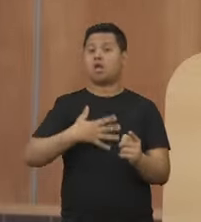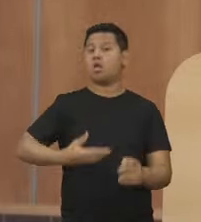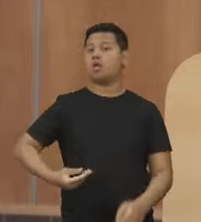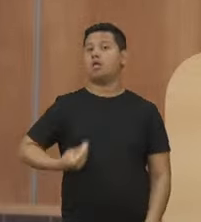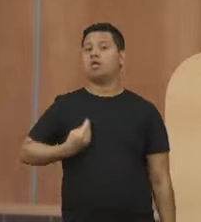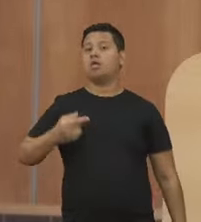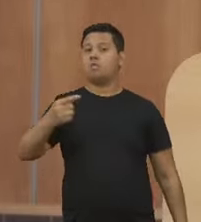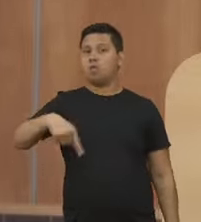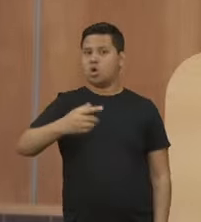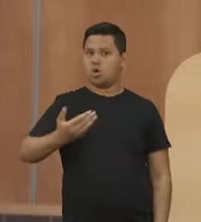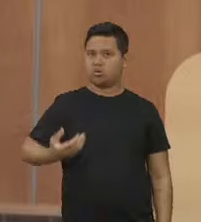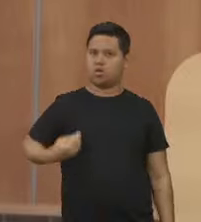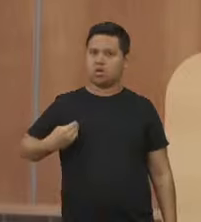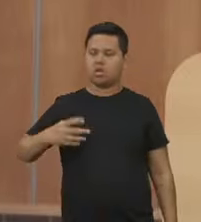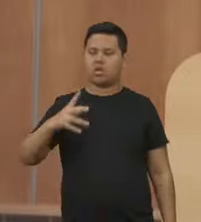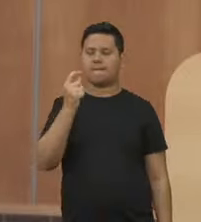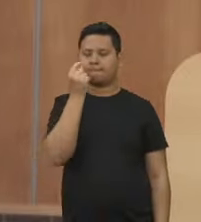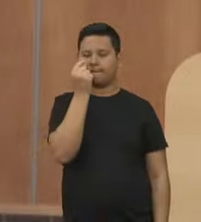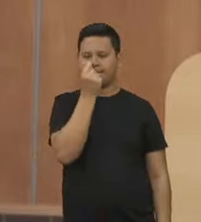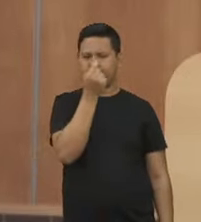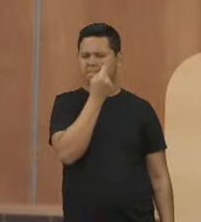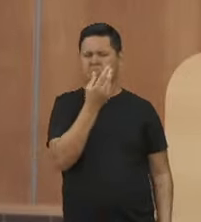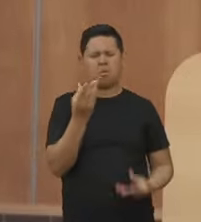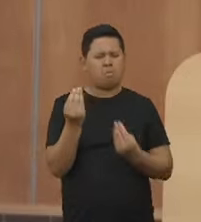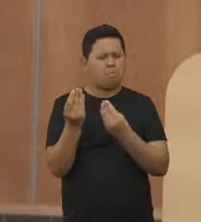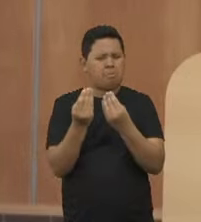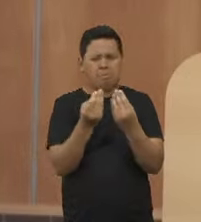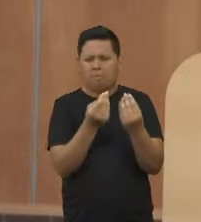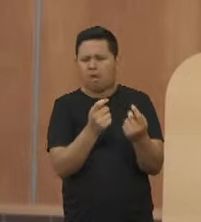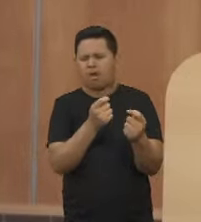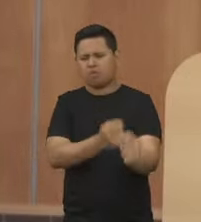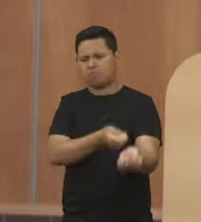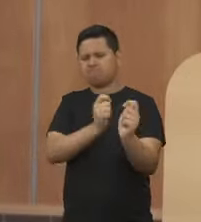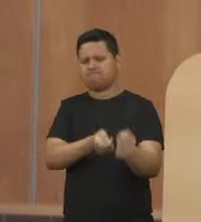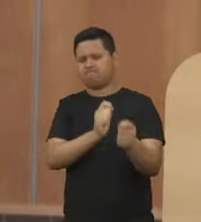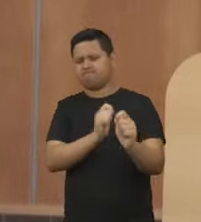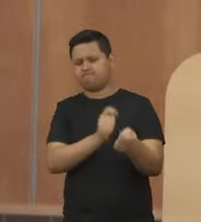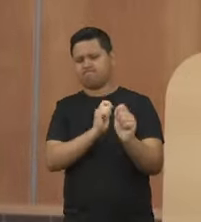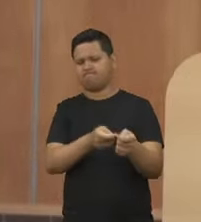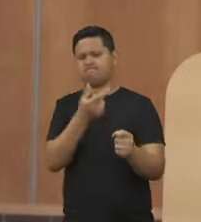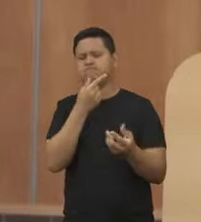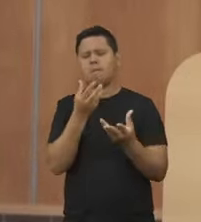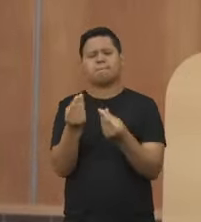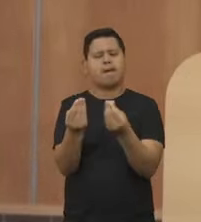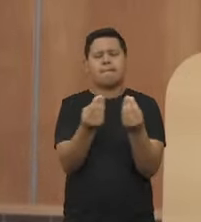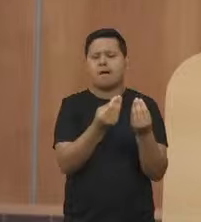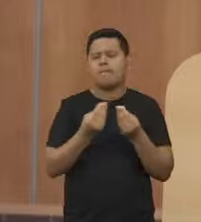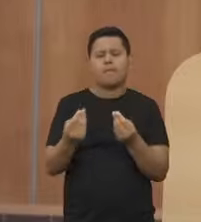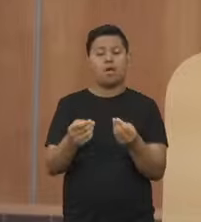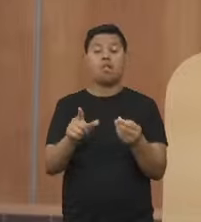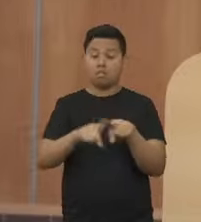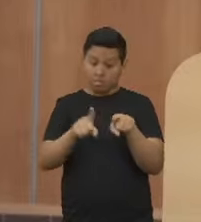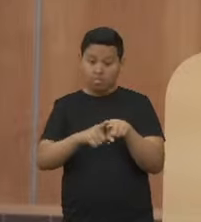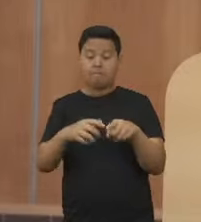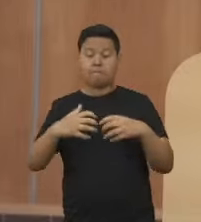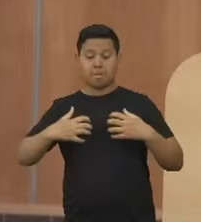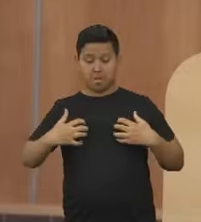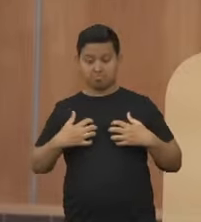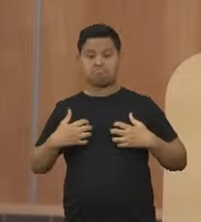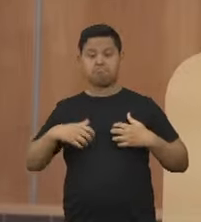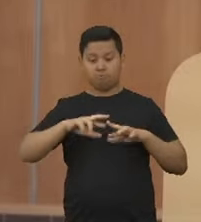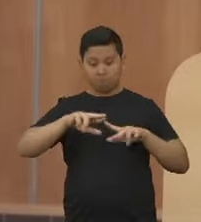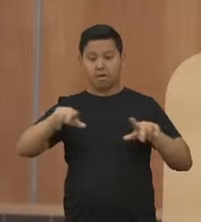e lá também existe muita carroça e charrete também. Existe muito também animal que anda nos